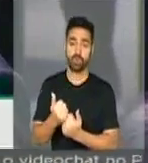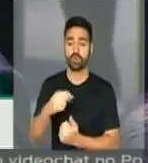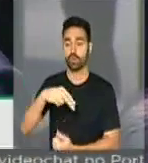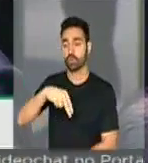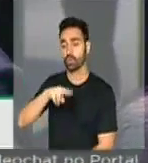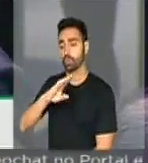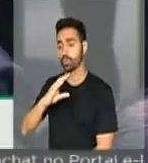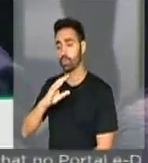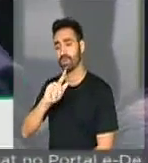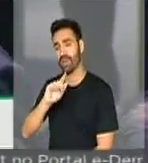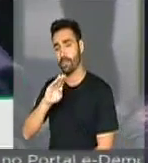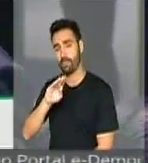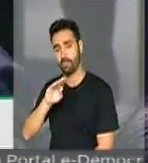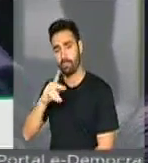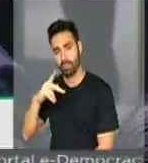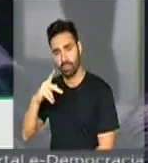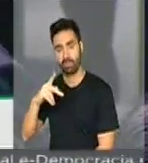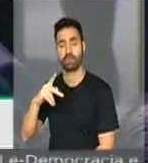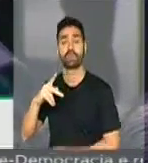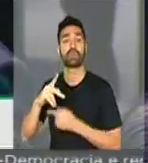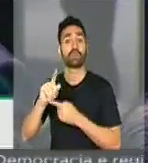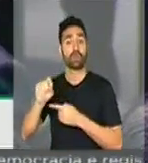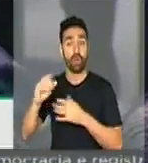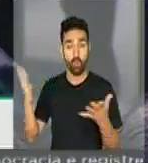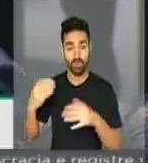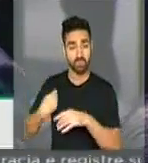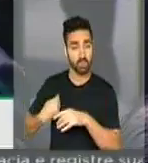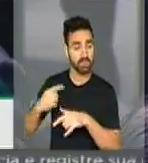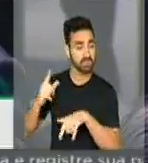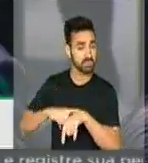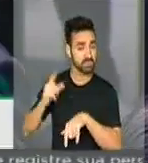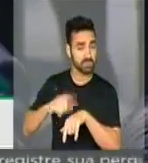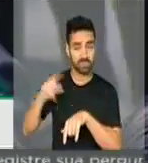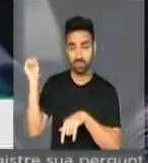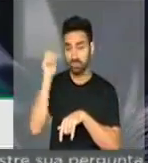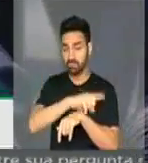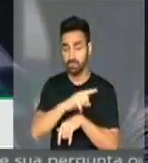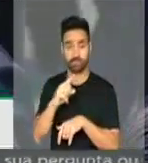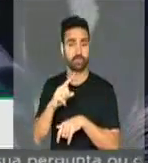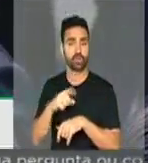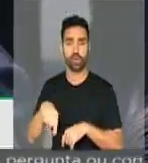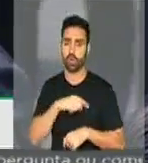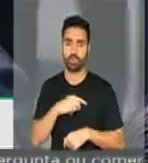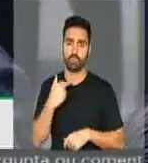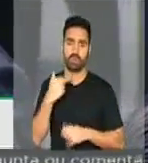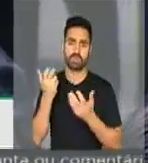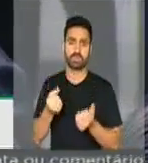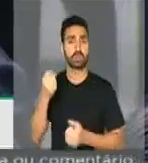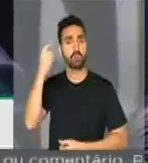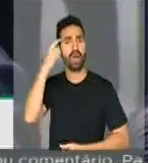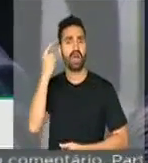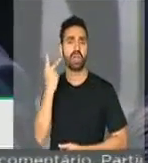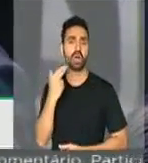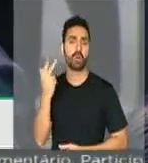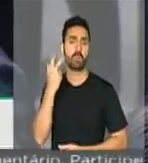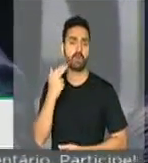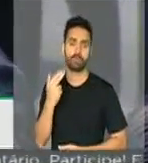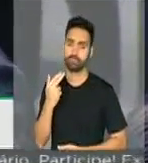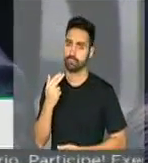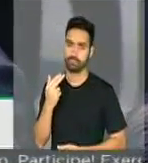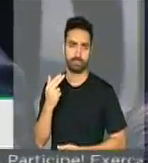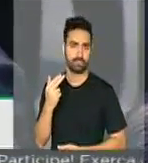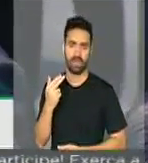Nuclep, que estão passando por um momento muito difícil, e a gente não pode aceitar como natural, como